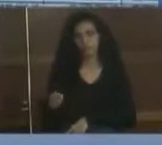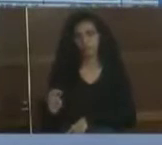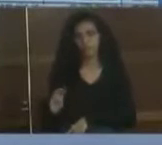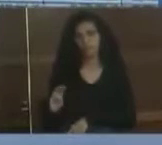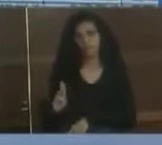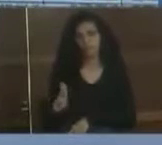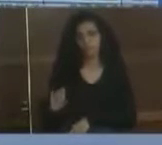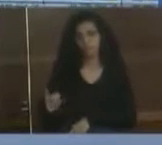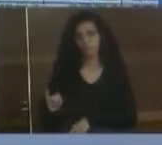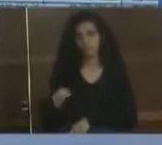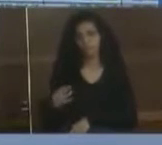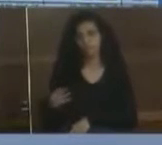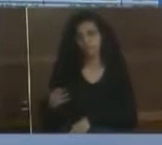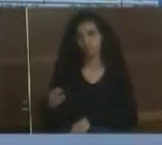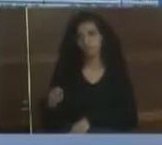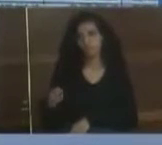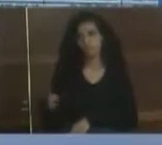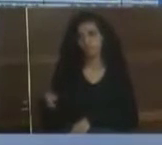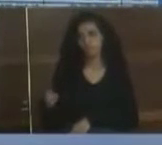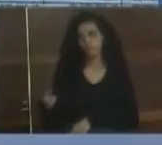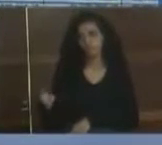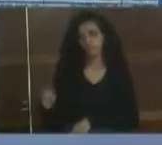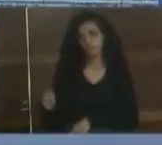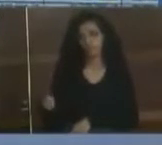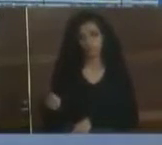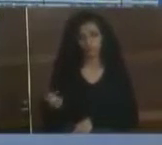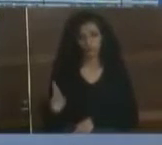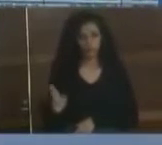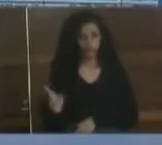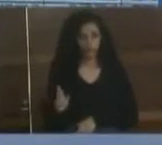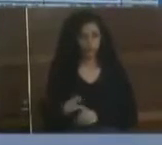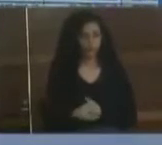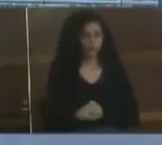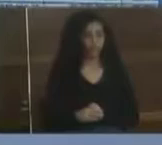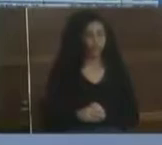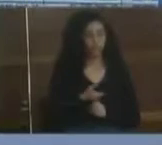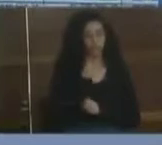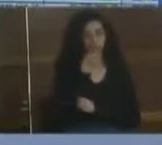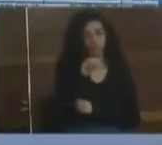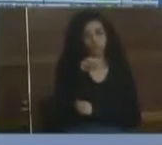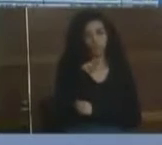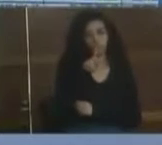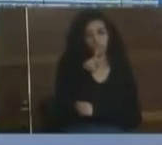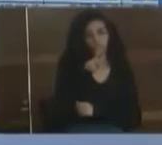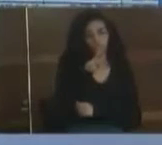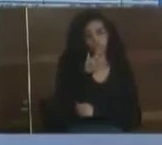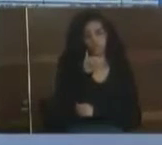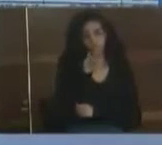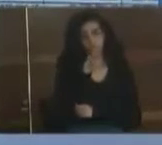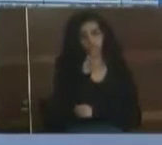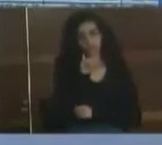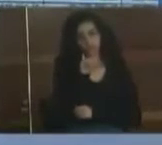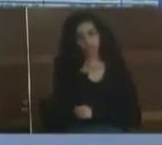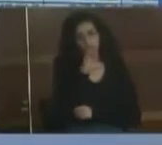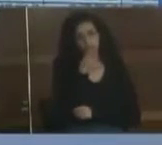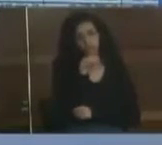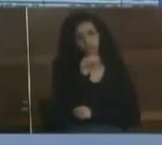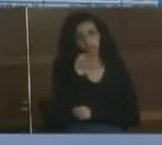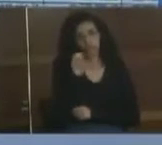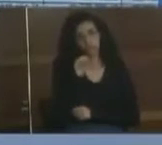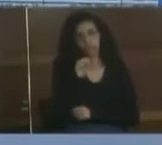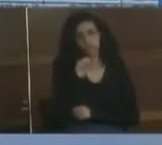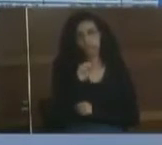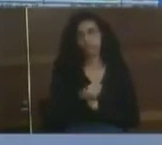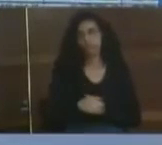milhões 246 mil reais contribuições despesa orçada atualizada de 344